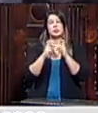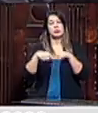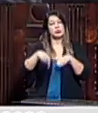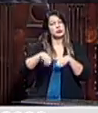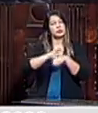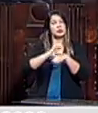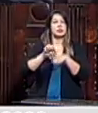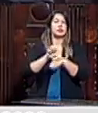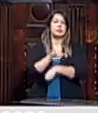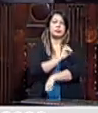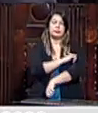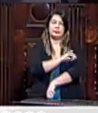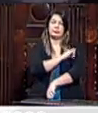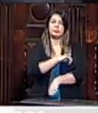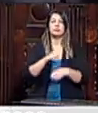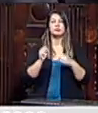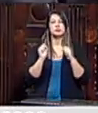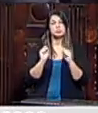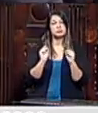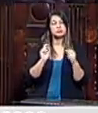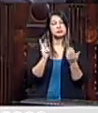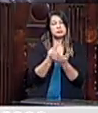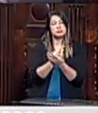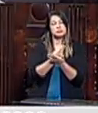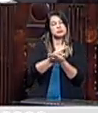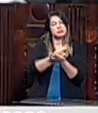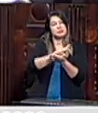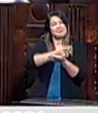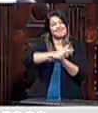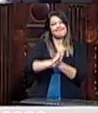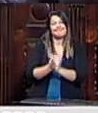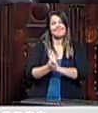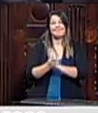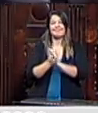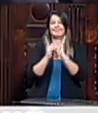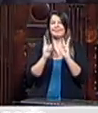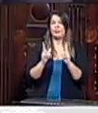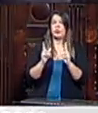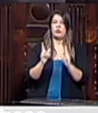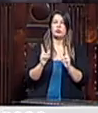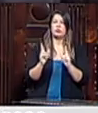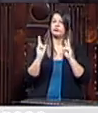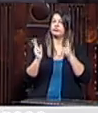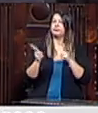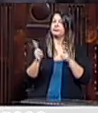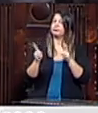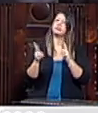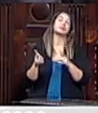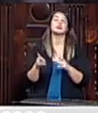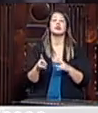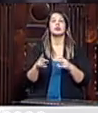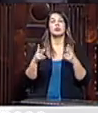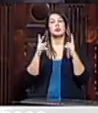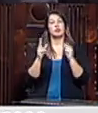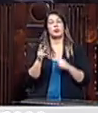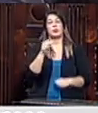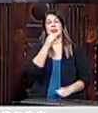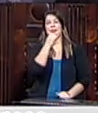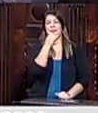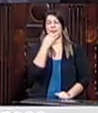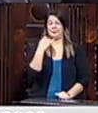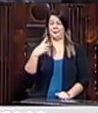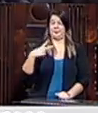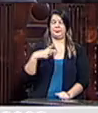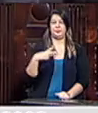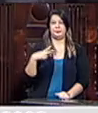Janeiro tem sido um crime continuado. E quando da privatização